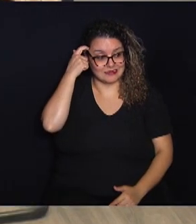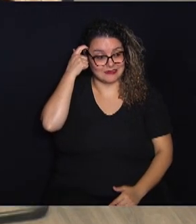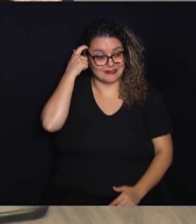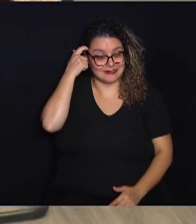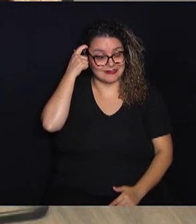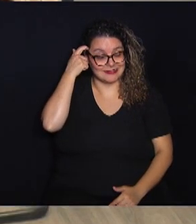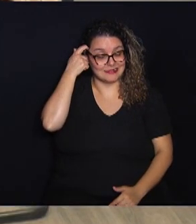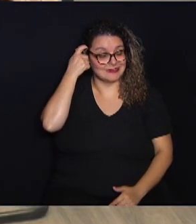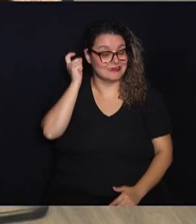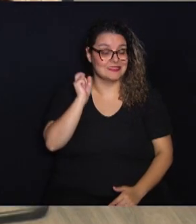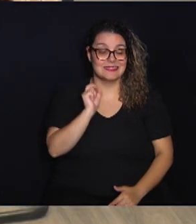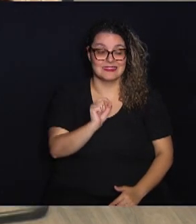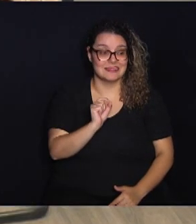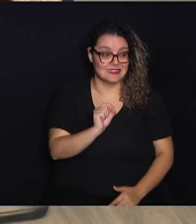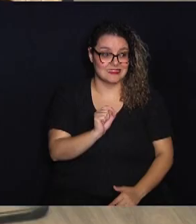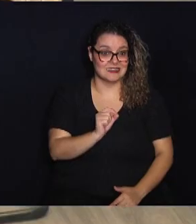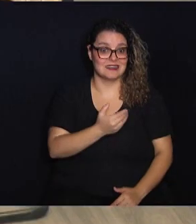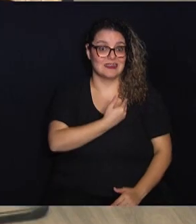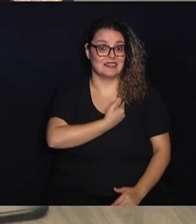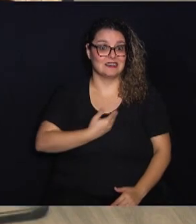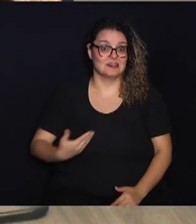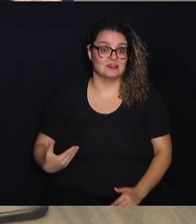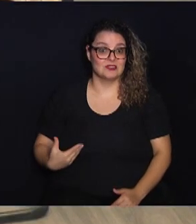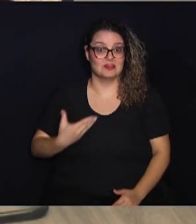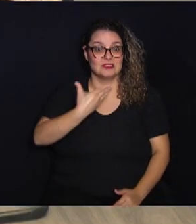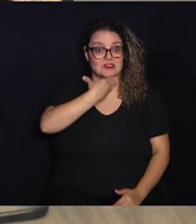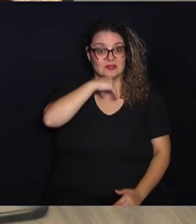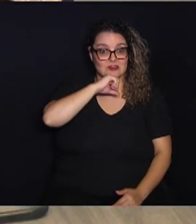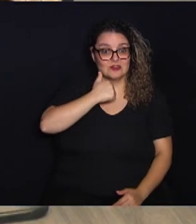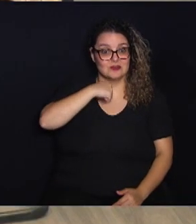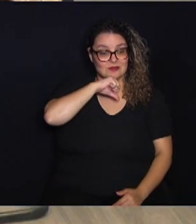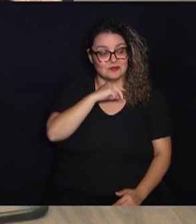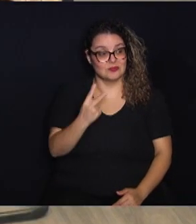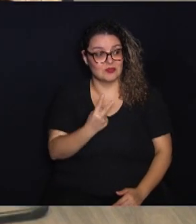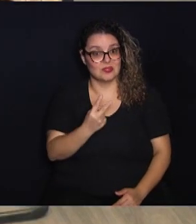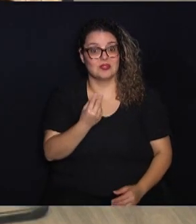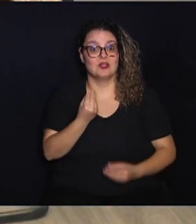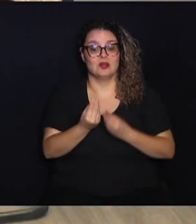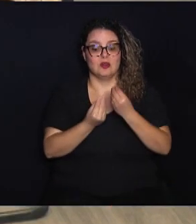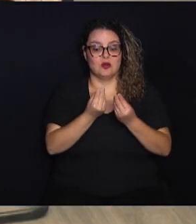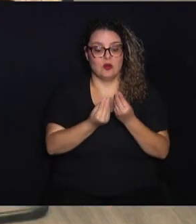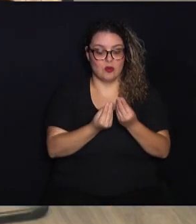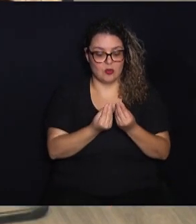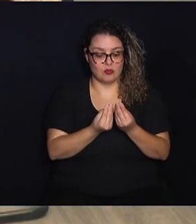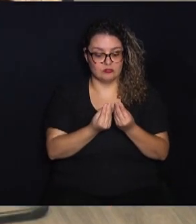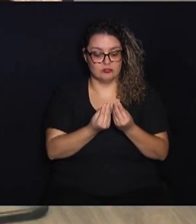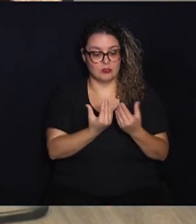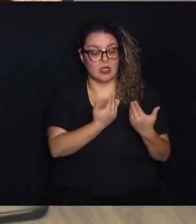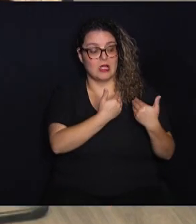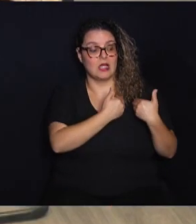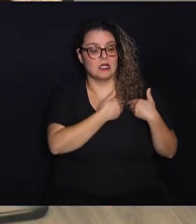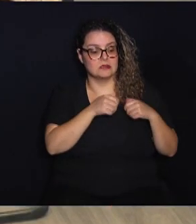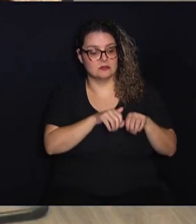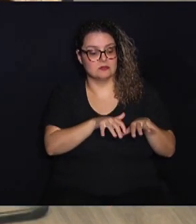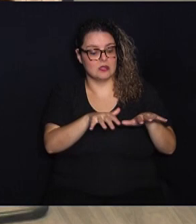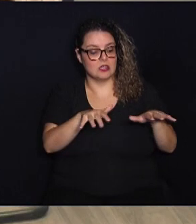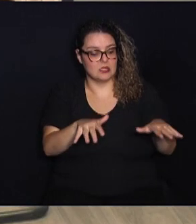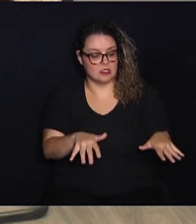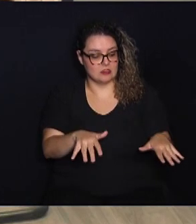Do governo, dos pais em si? Como que você distribui a